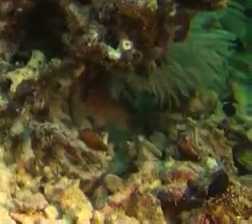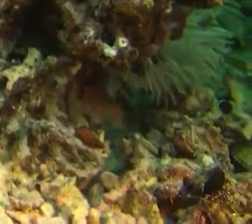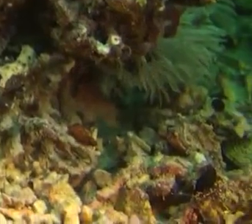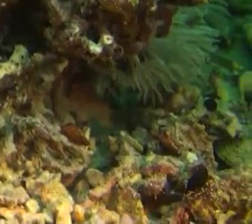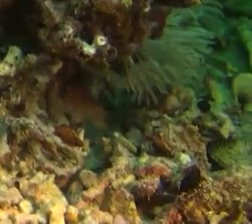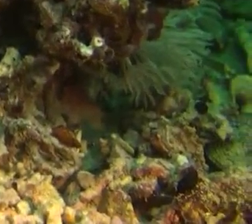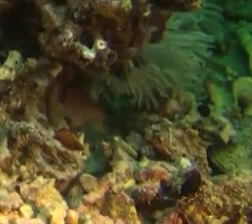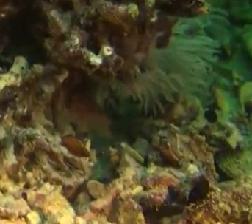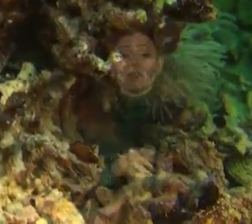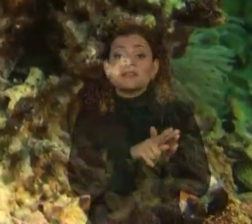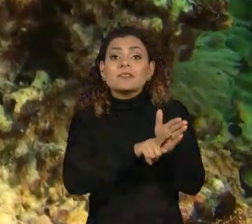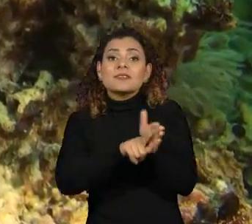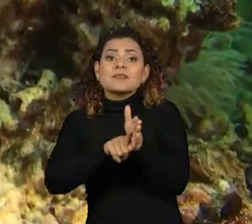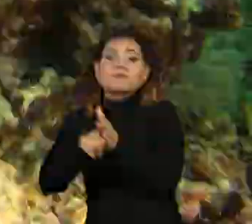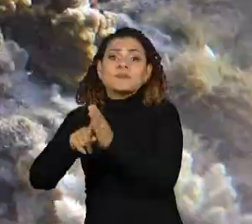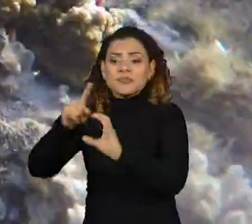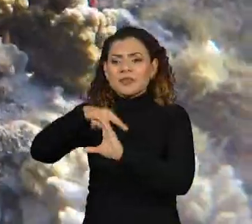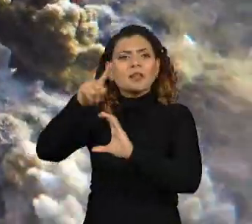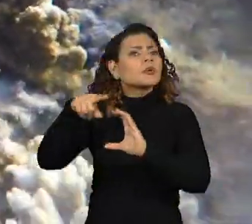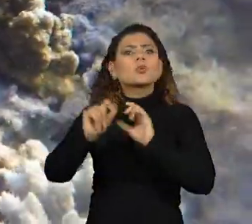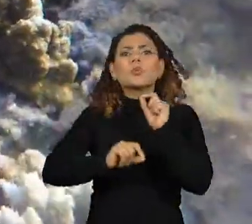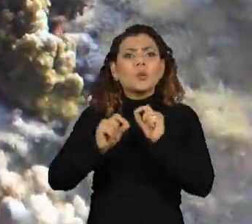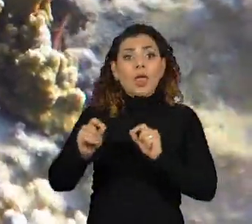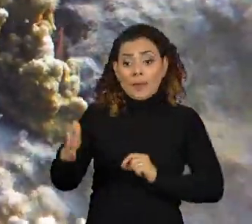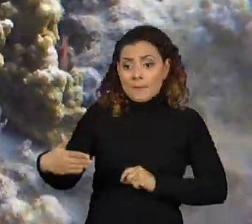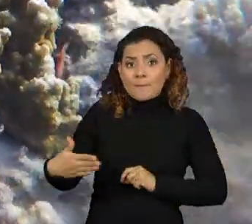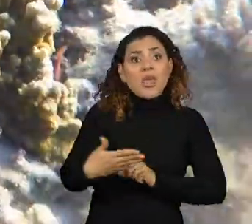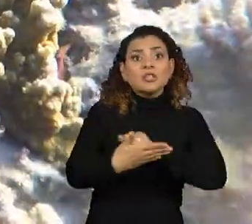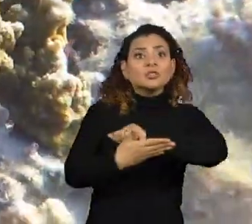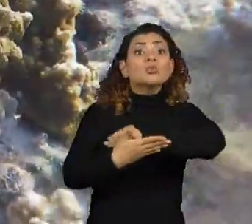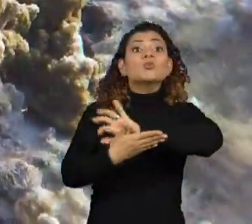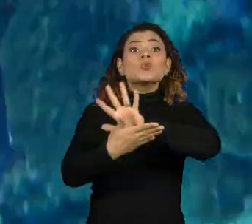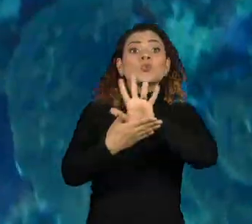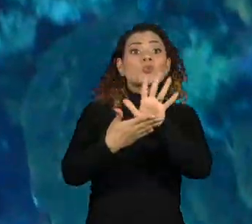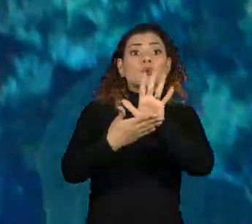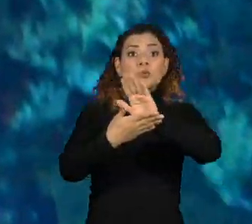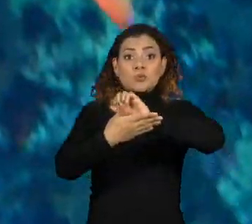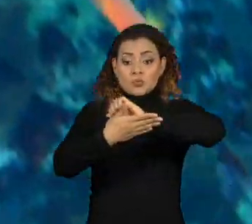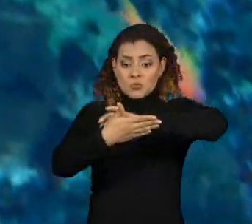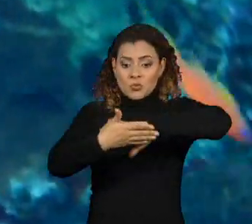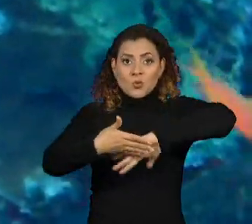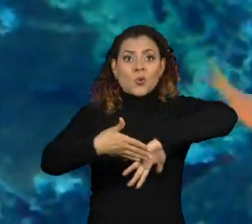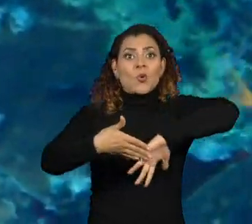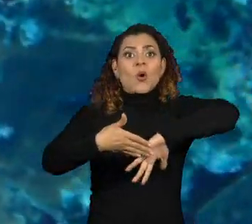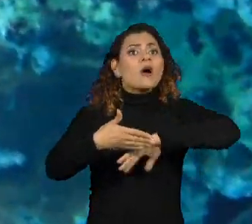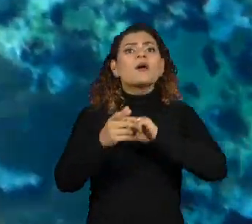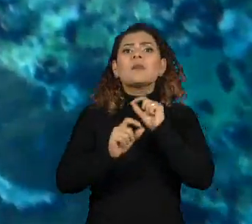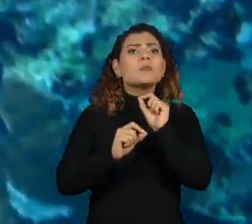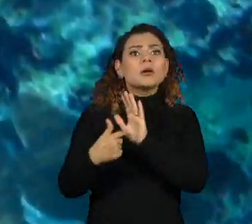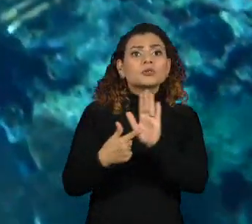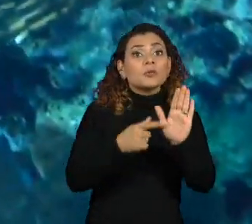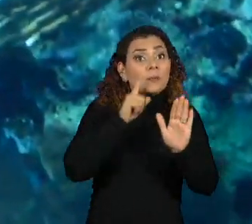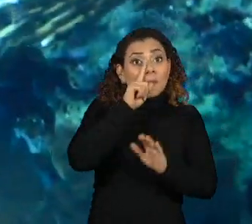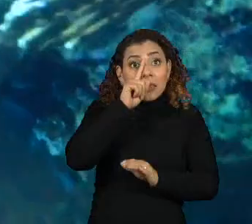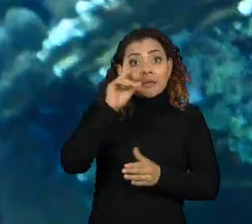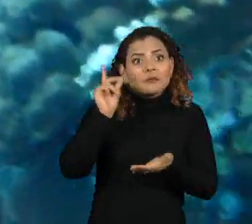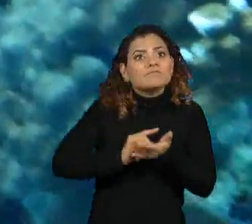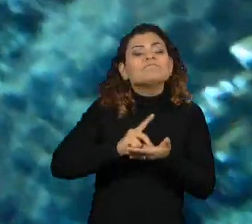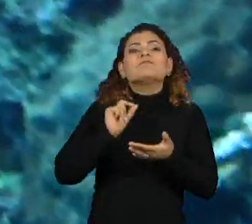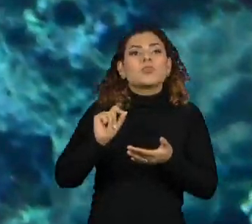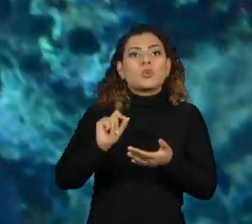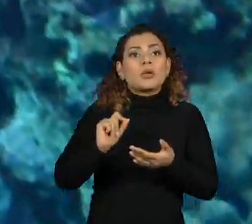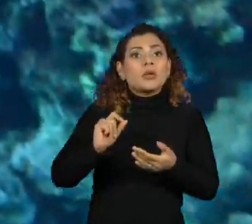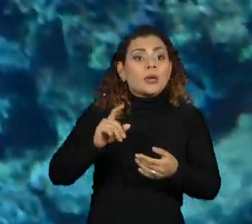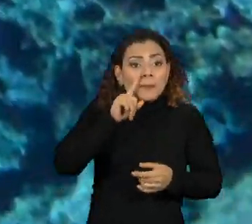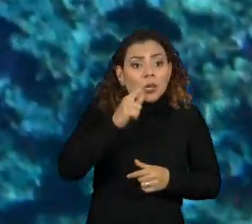Os cientistas alertam que o peixe-leão, espécie do Oceano Pacífico, pode colocar em risco os peixes nativos da